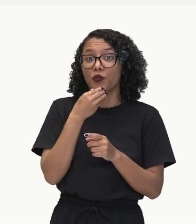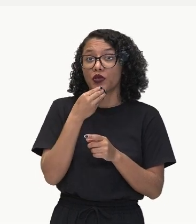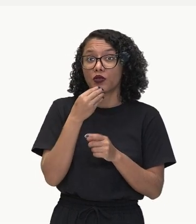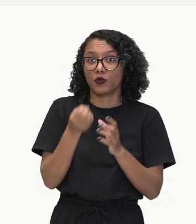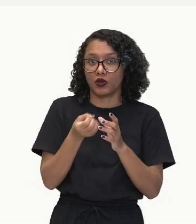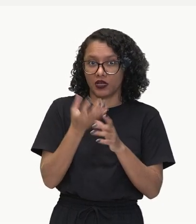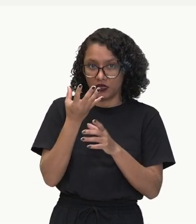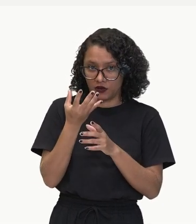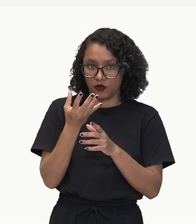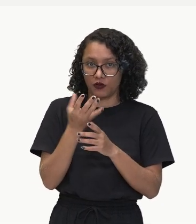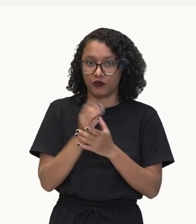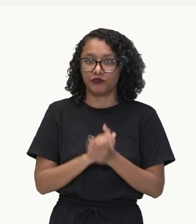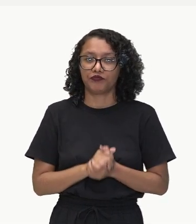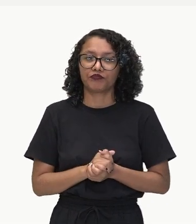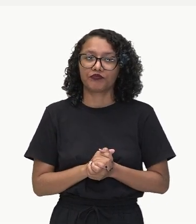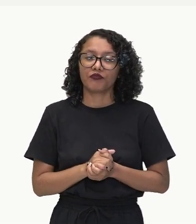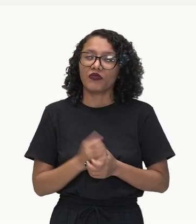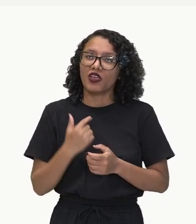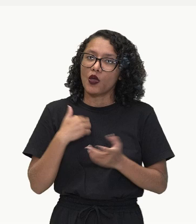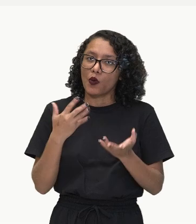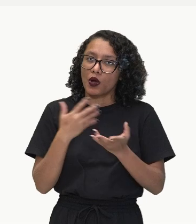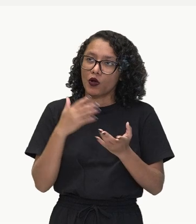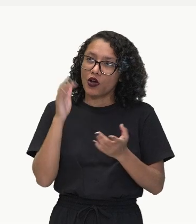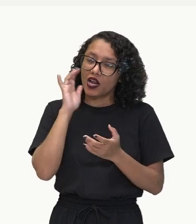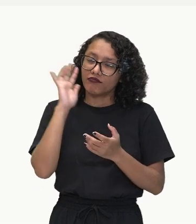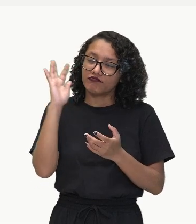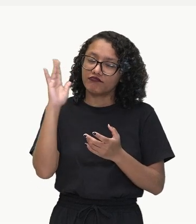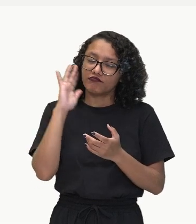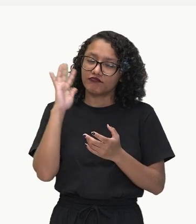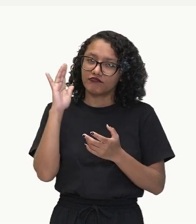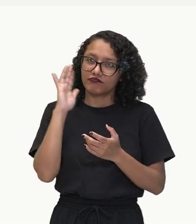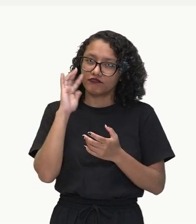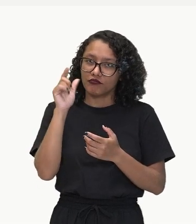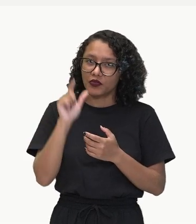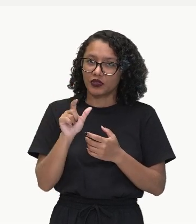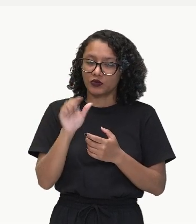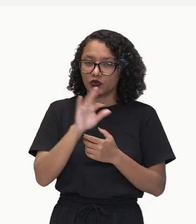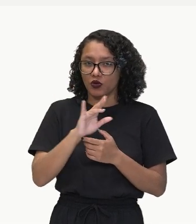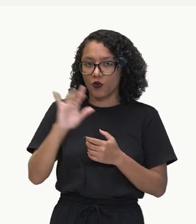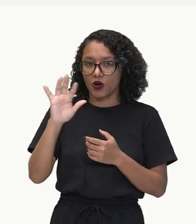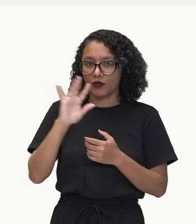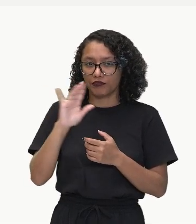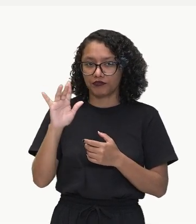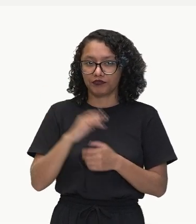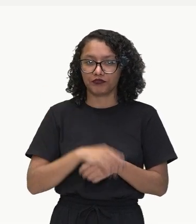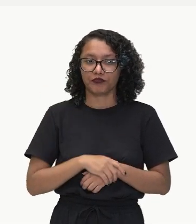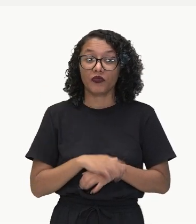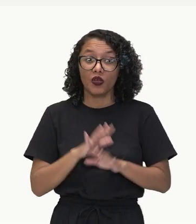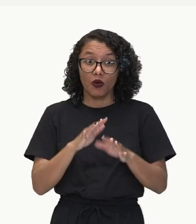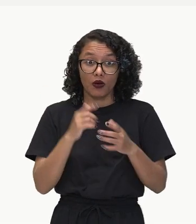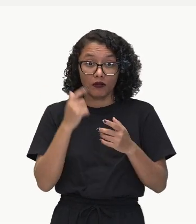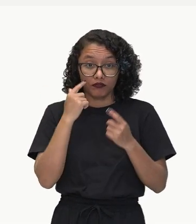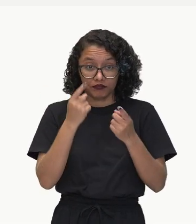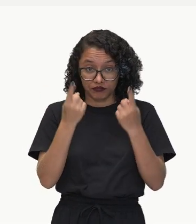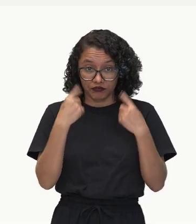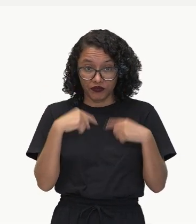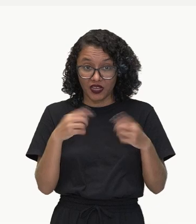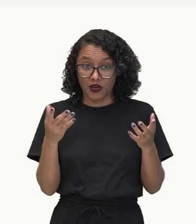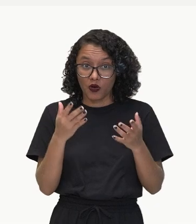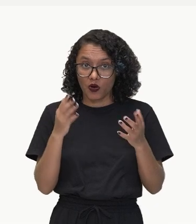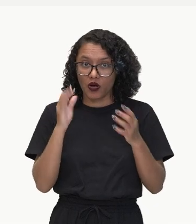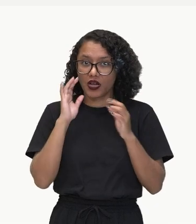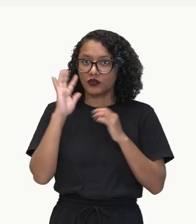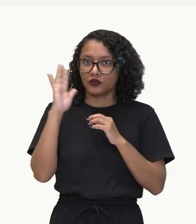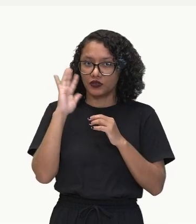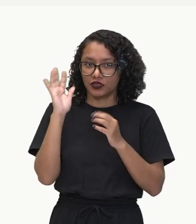um sonhante. Aí aqui ele já dorme, ó. Notem aí que já muda a cor, né? Já muda a cor,